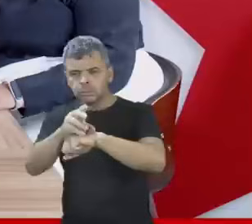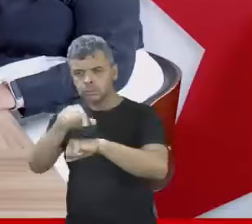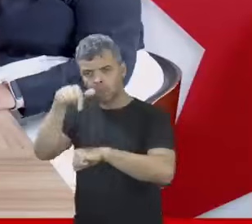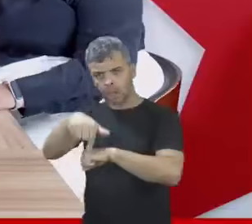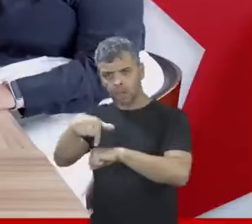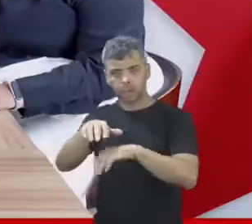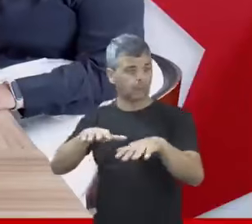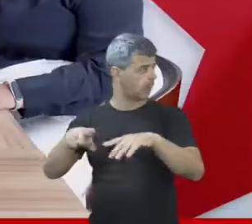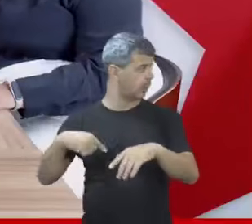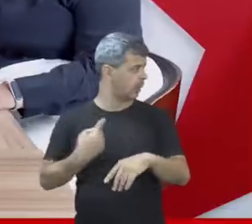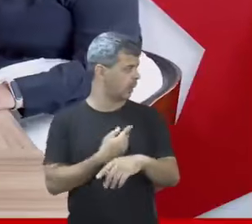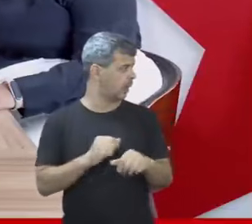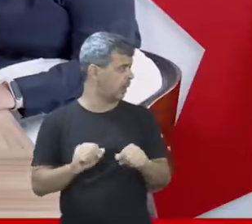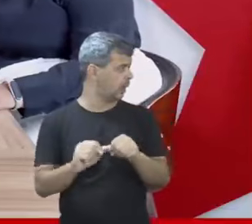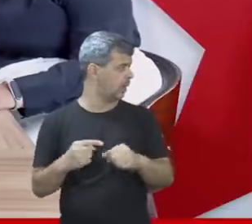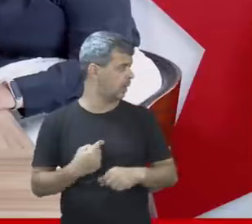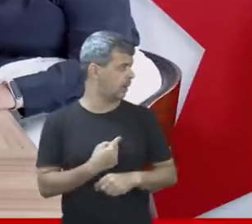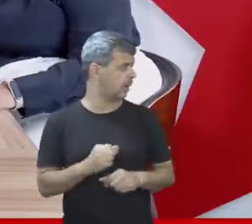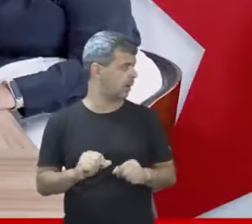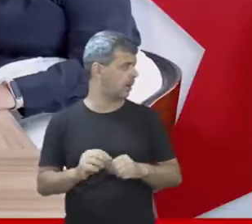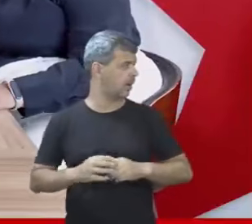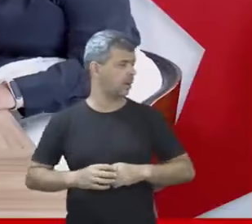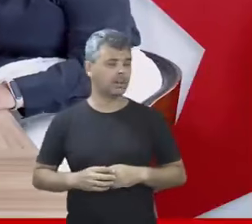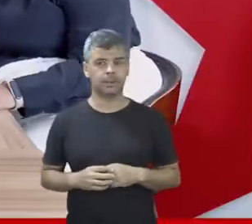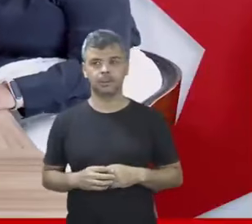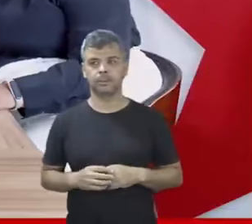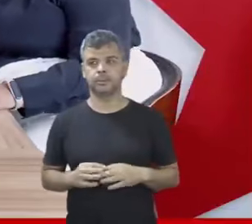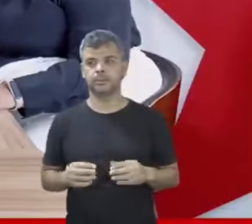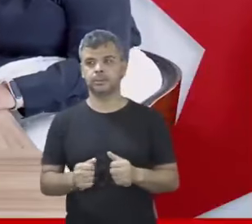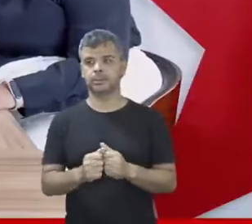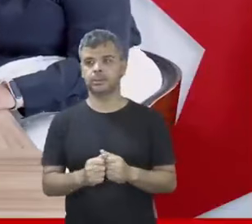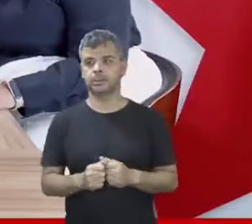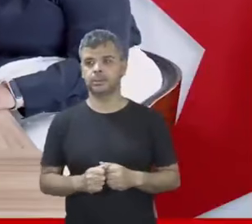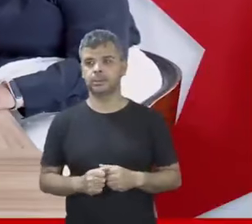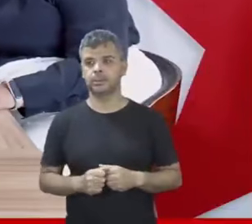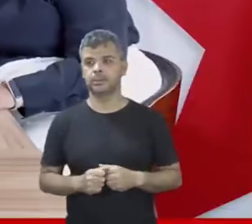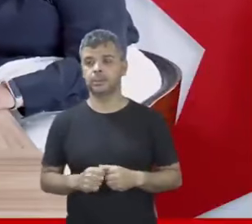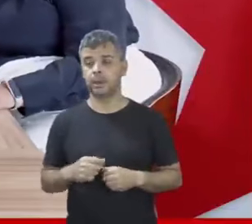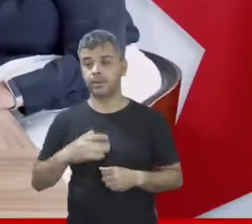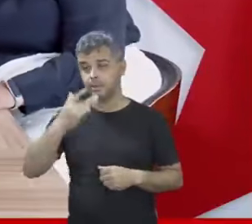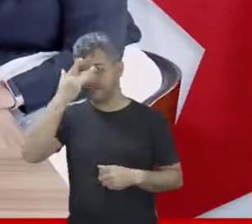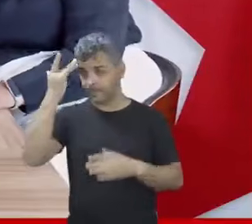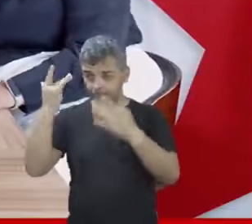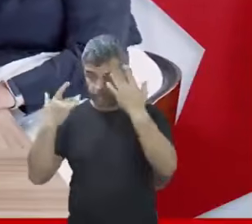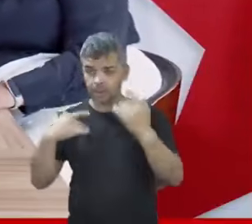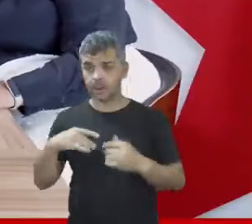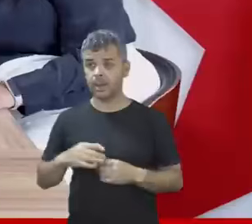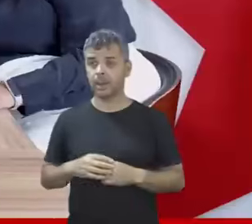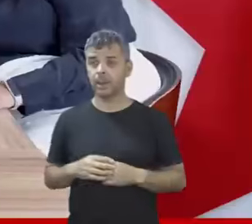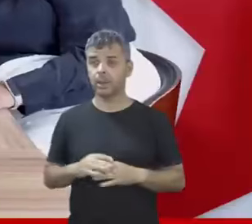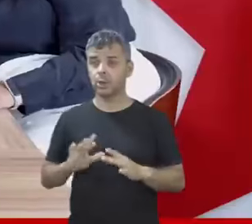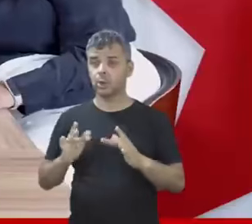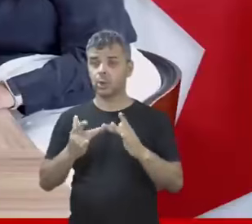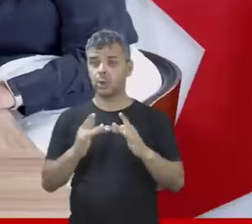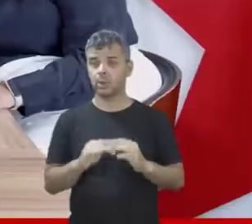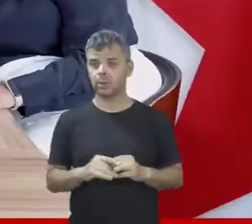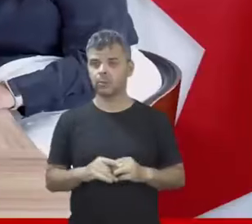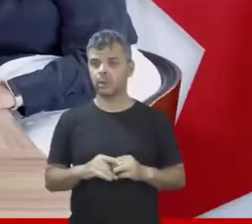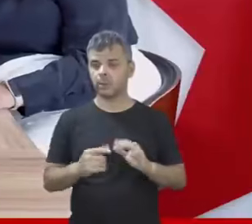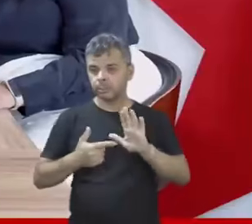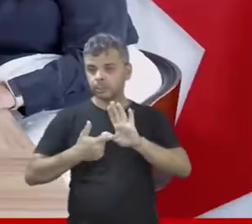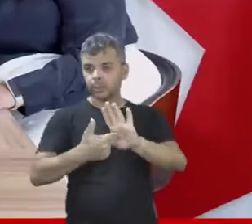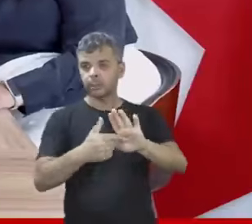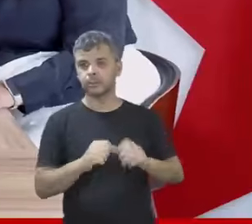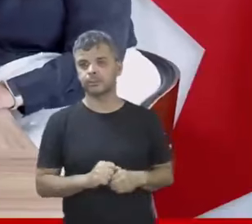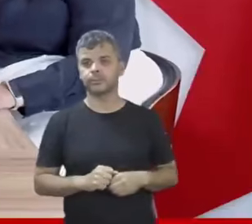sabia, Cris, que a gente tem um WhatsApp aqui no Pode Tremer, viu? A gente é conectado. A gente é conectado. Conta. Cadê? Produção, bota na tela no